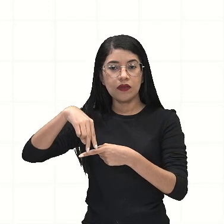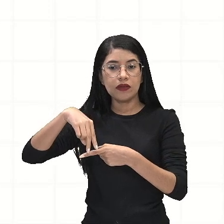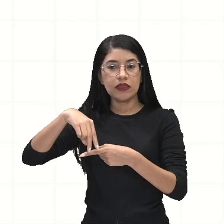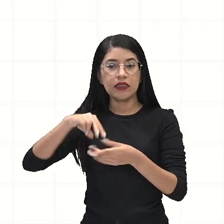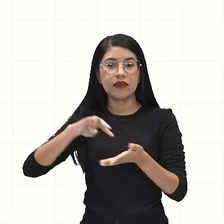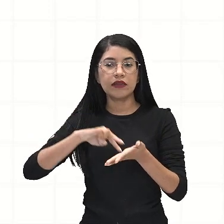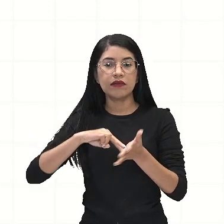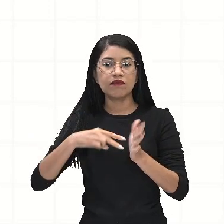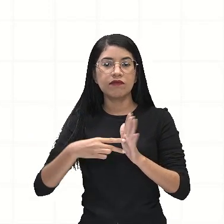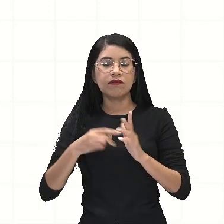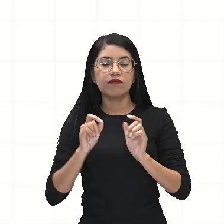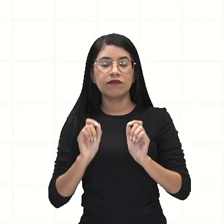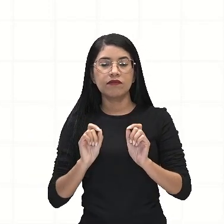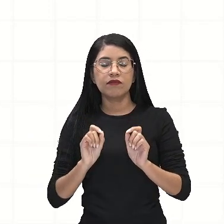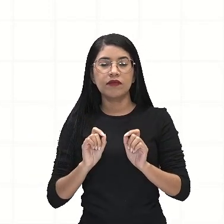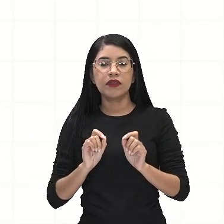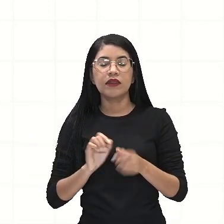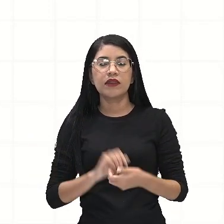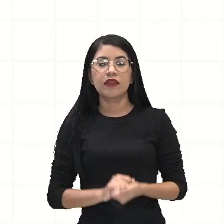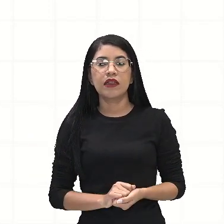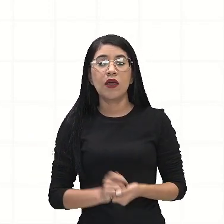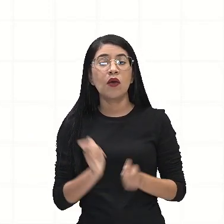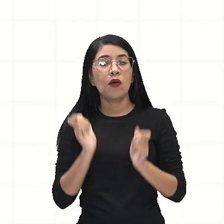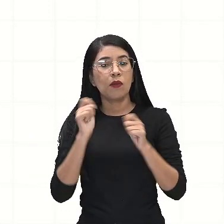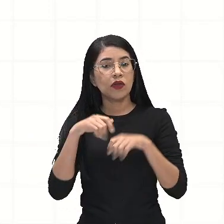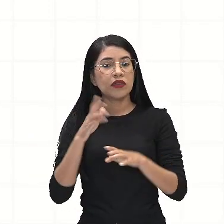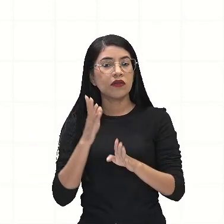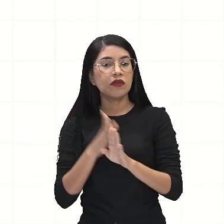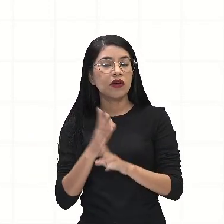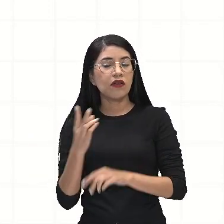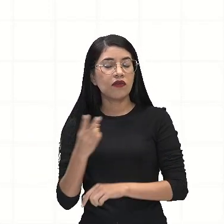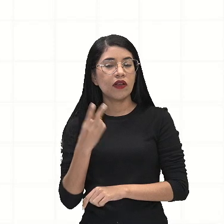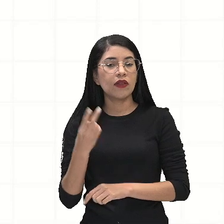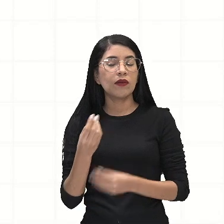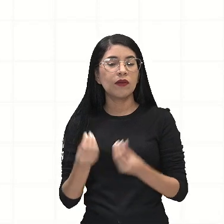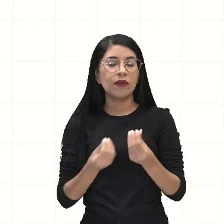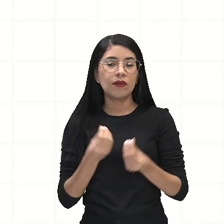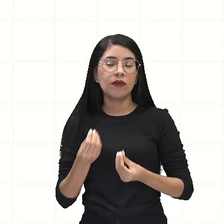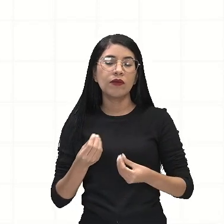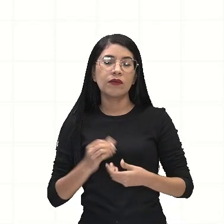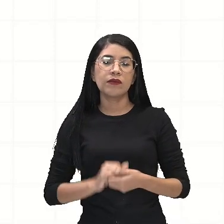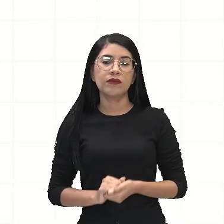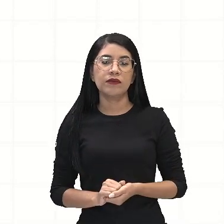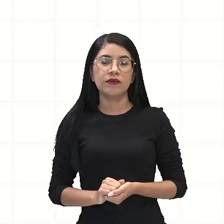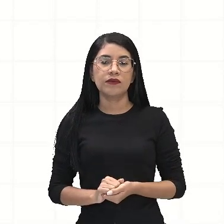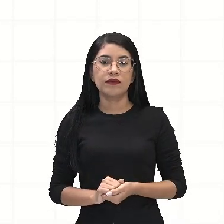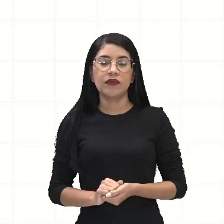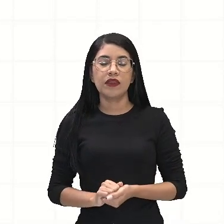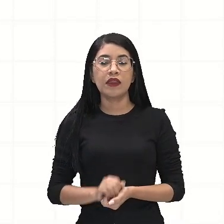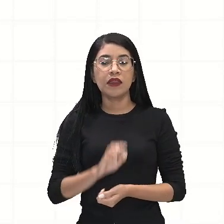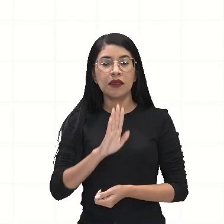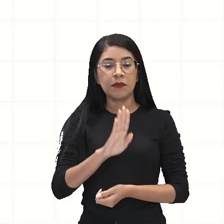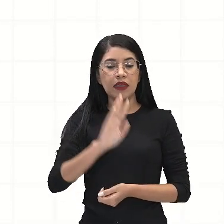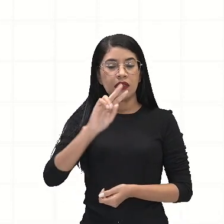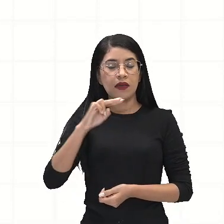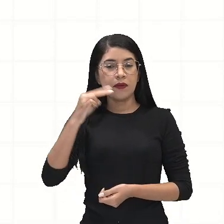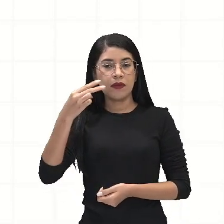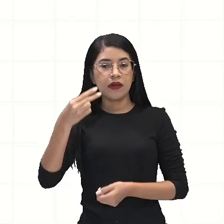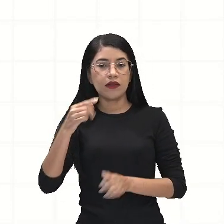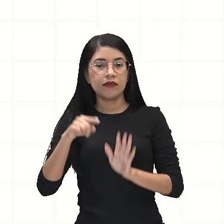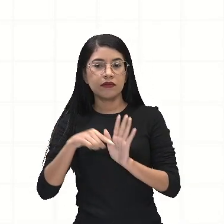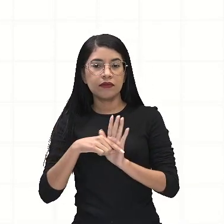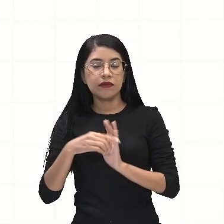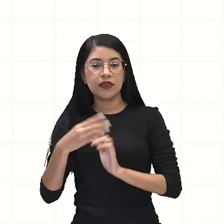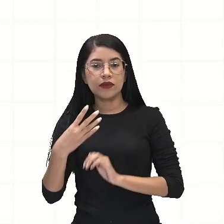que nós encontramos ele fazendo a relação entre os coeficientes usando b ao quadrado menos